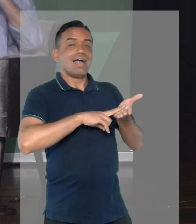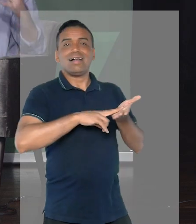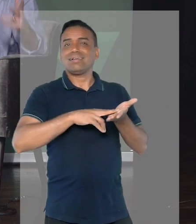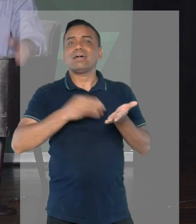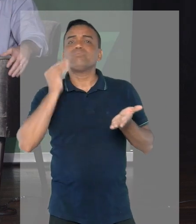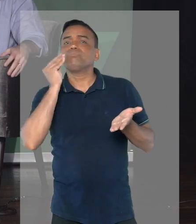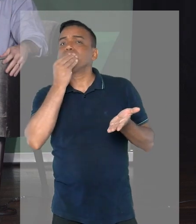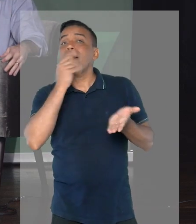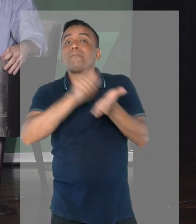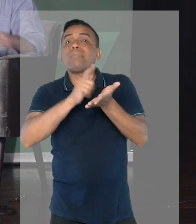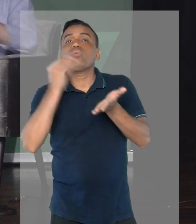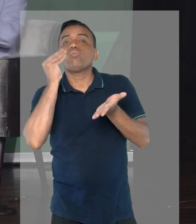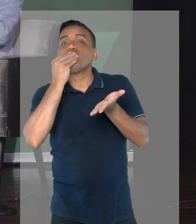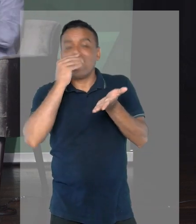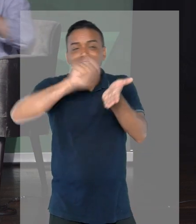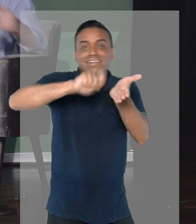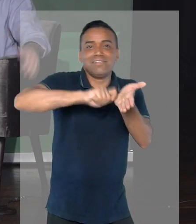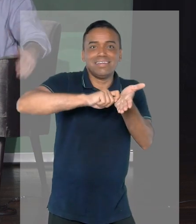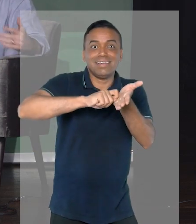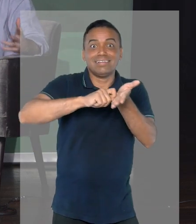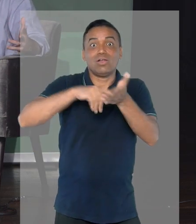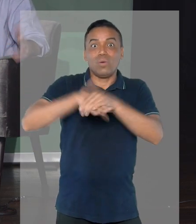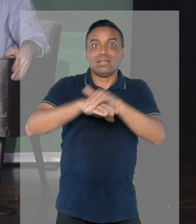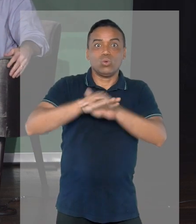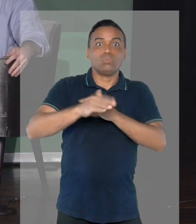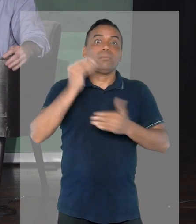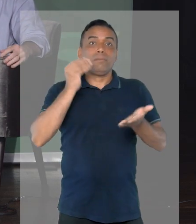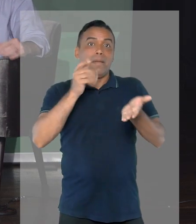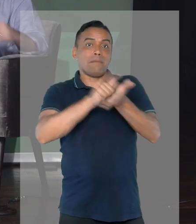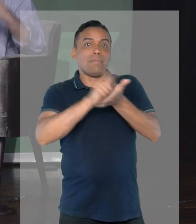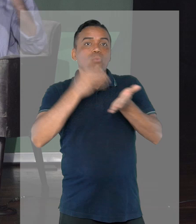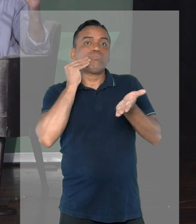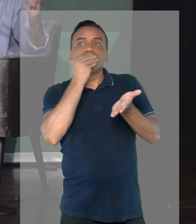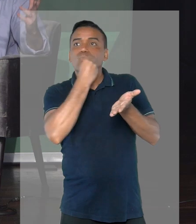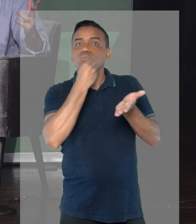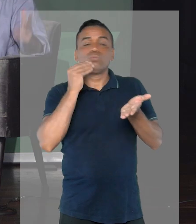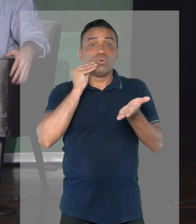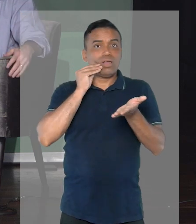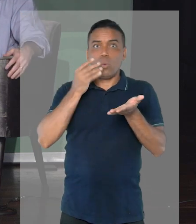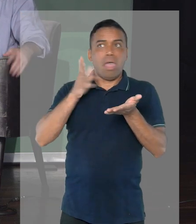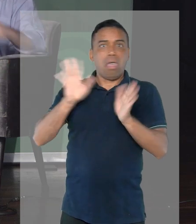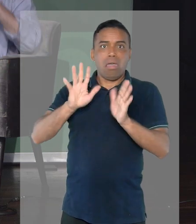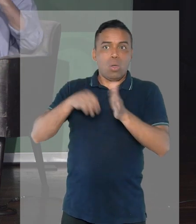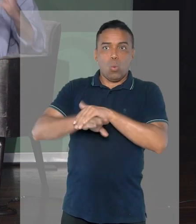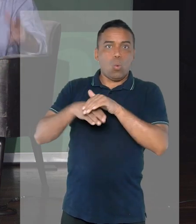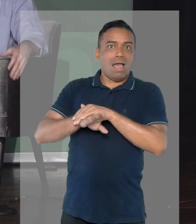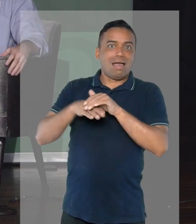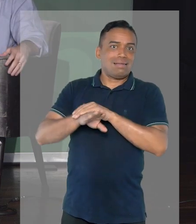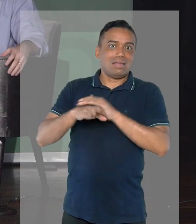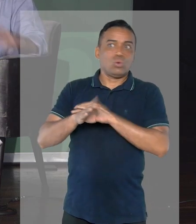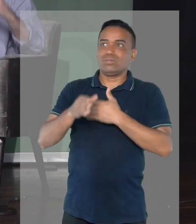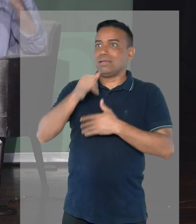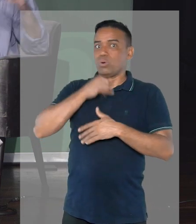um monte de coisa. Assim, né? Essa coisa do Leminski ser um guardador de guardanapos, ele não é um guardador de rebanhos. Né? Quem dera ele